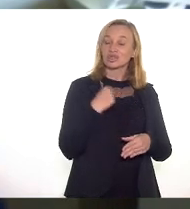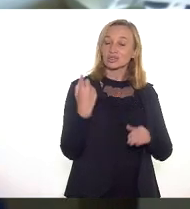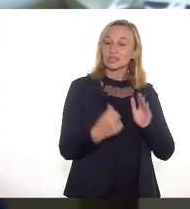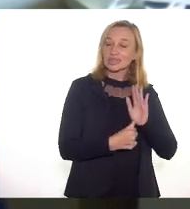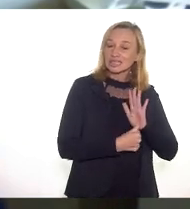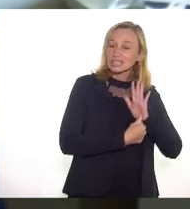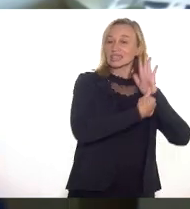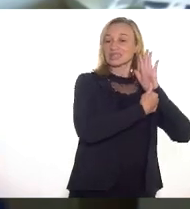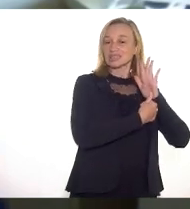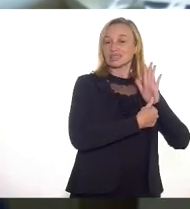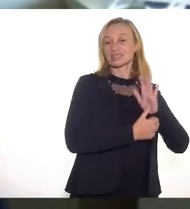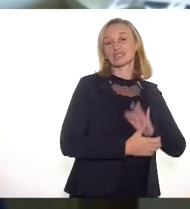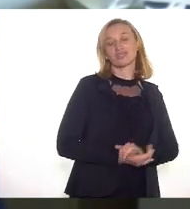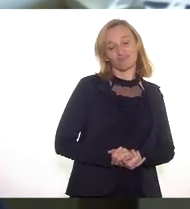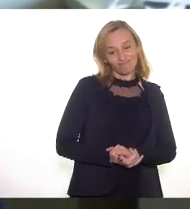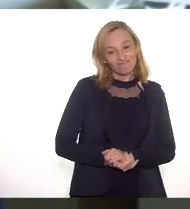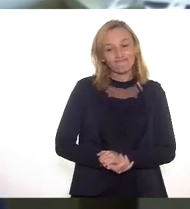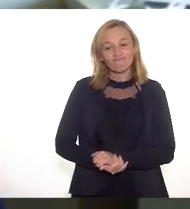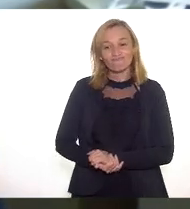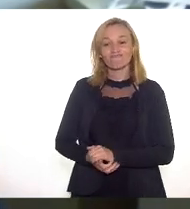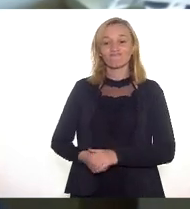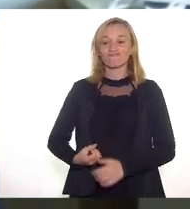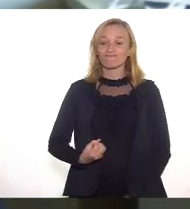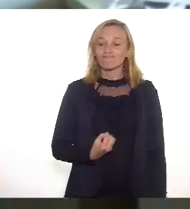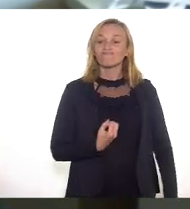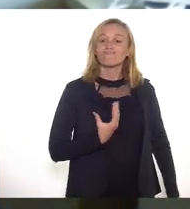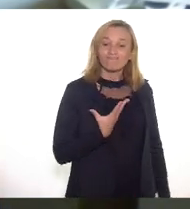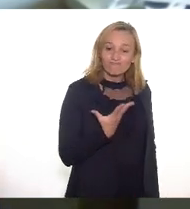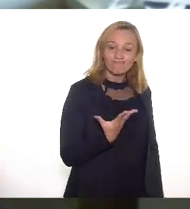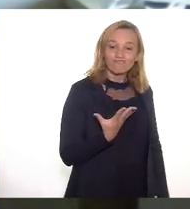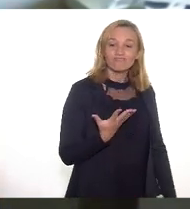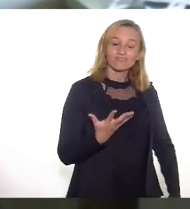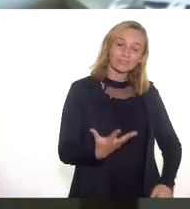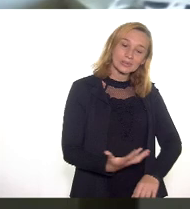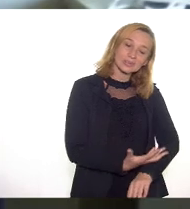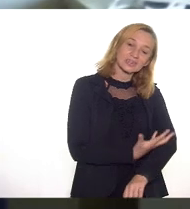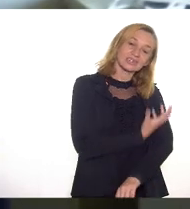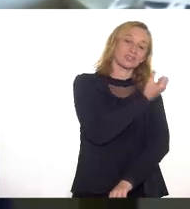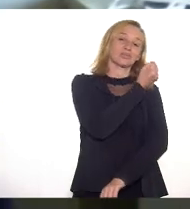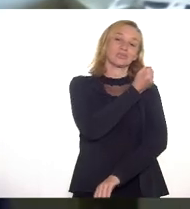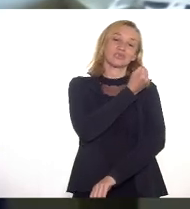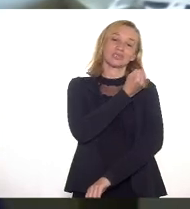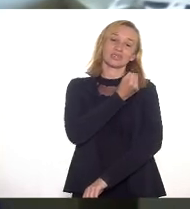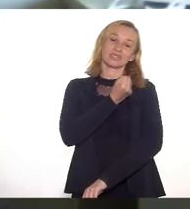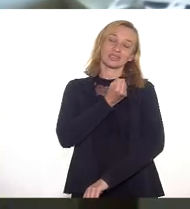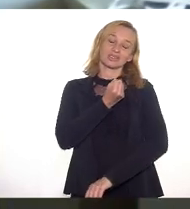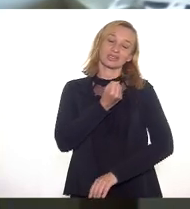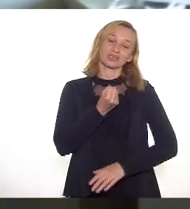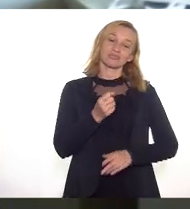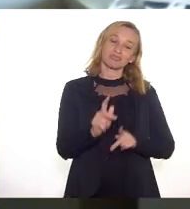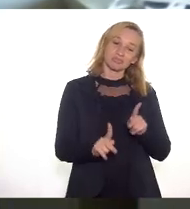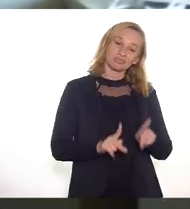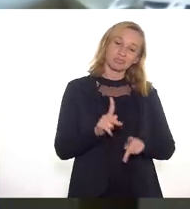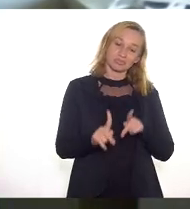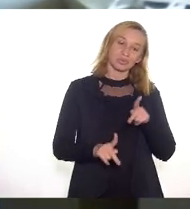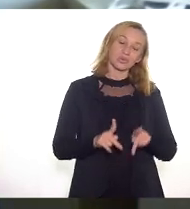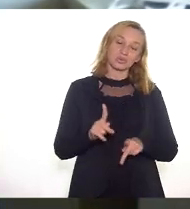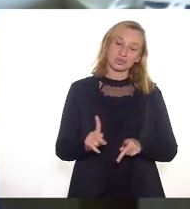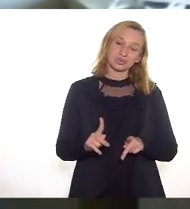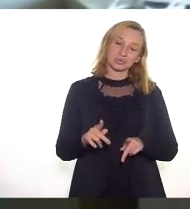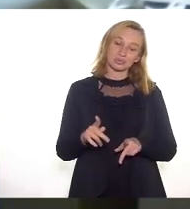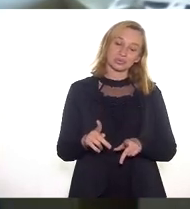identidade e do expressar das emoções da população